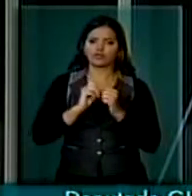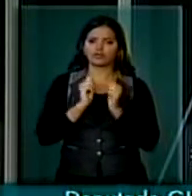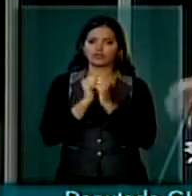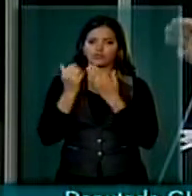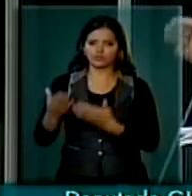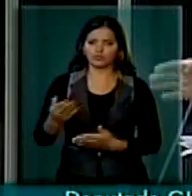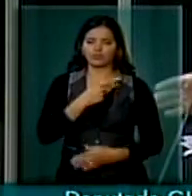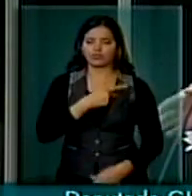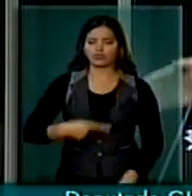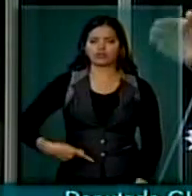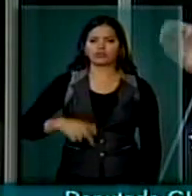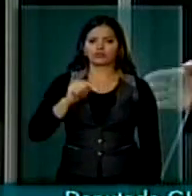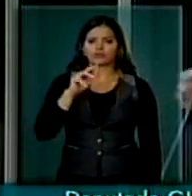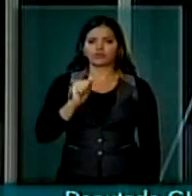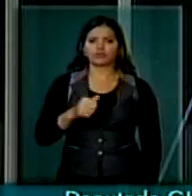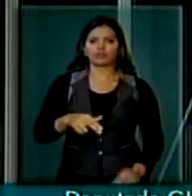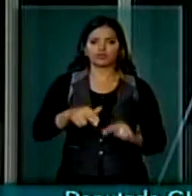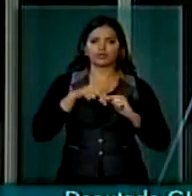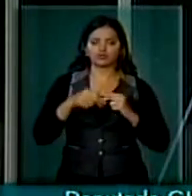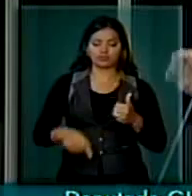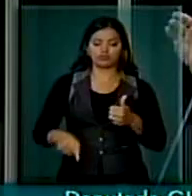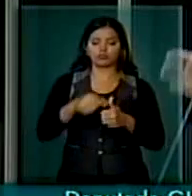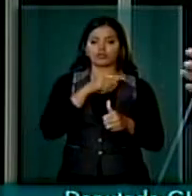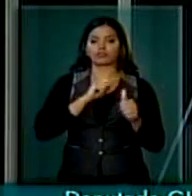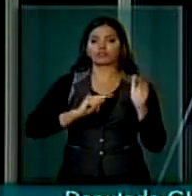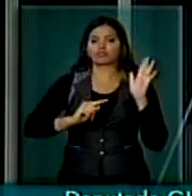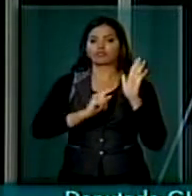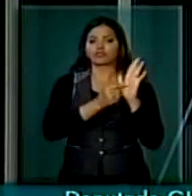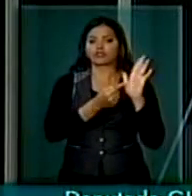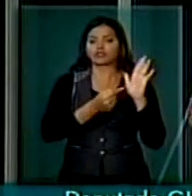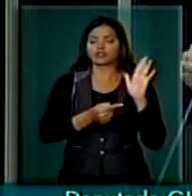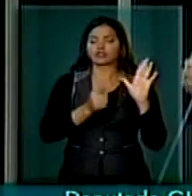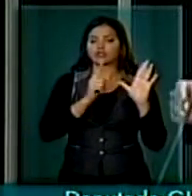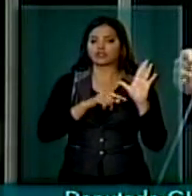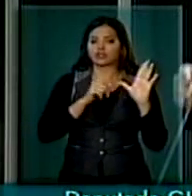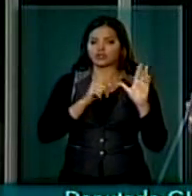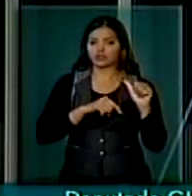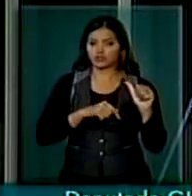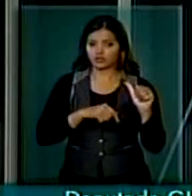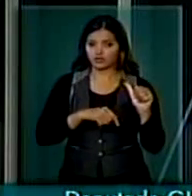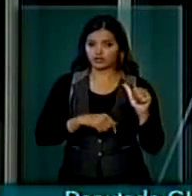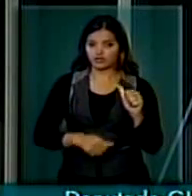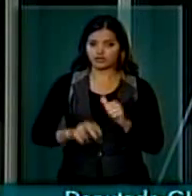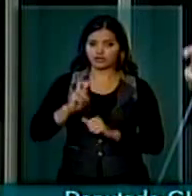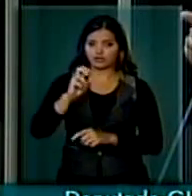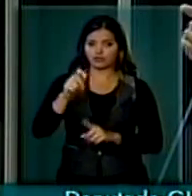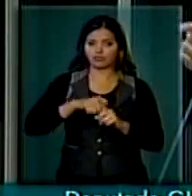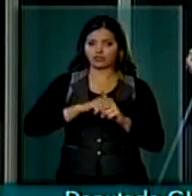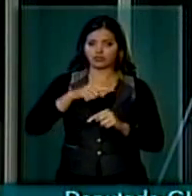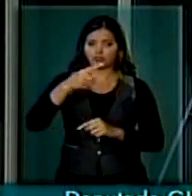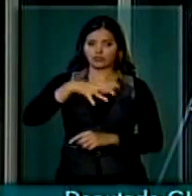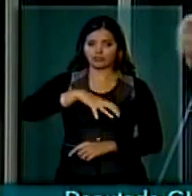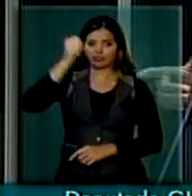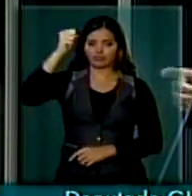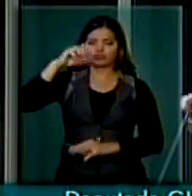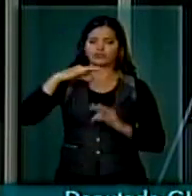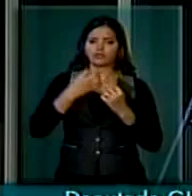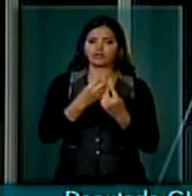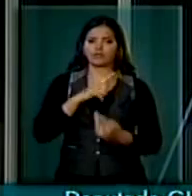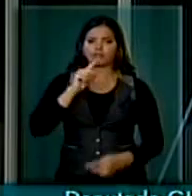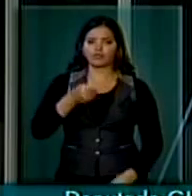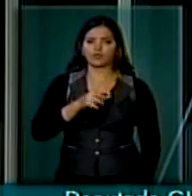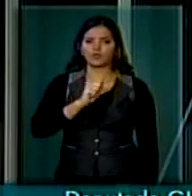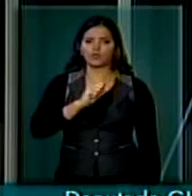atual governo. Nesse sentido, primeiro destaque: 5 meses depois do apagão que ocorreu, que atingiu mais